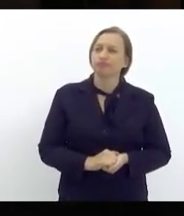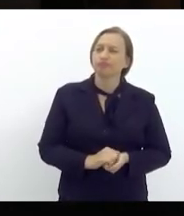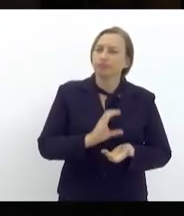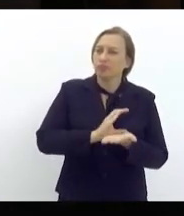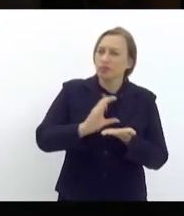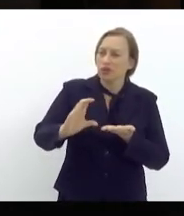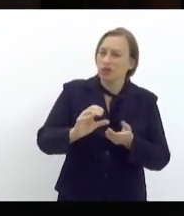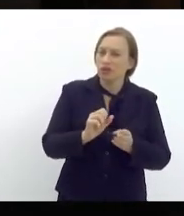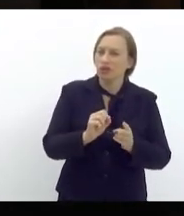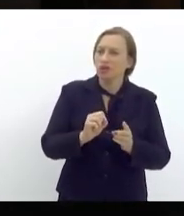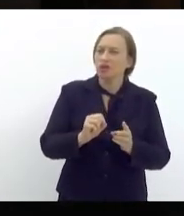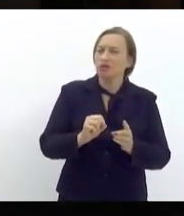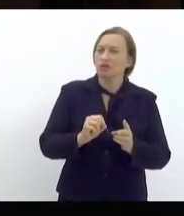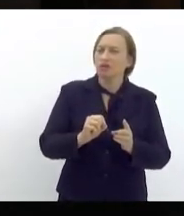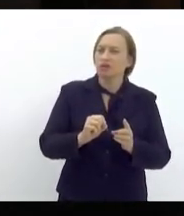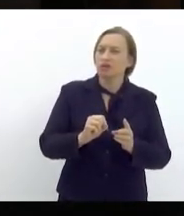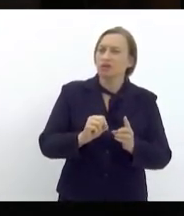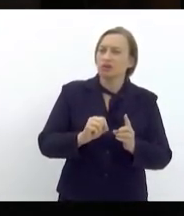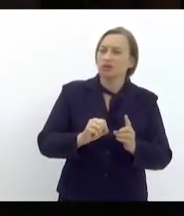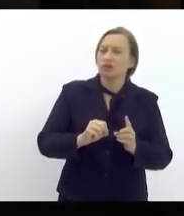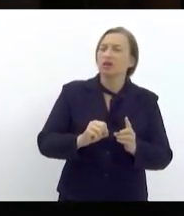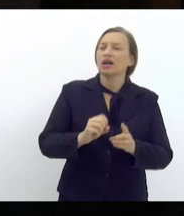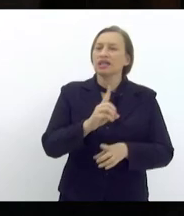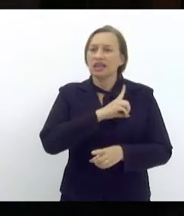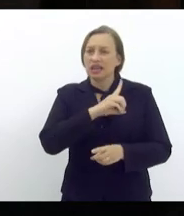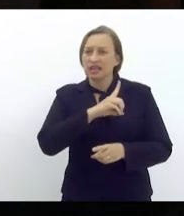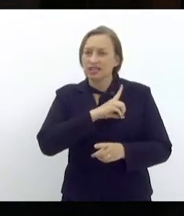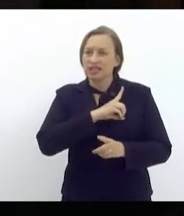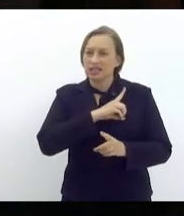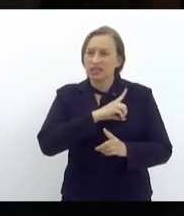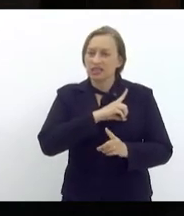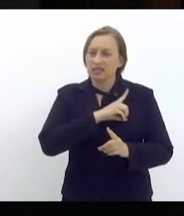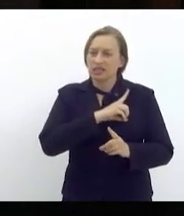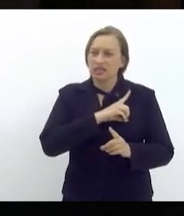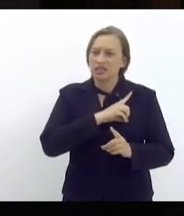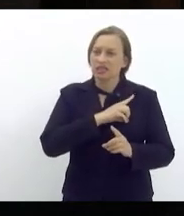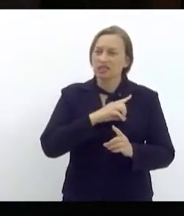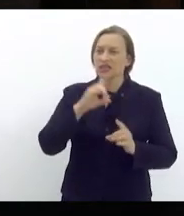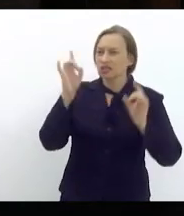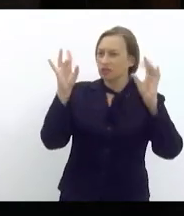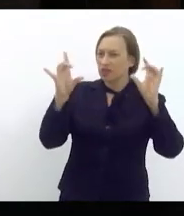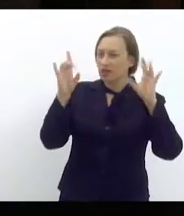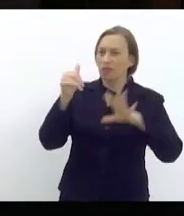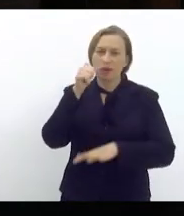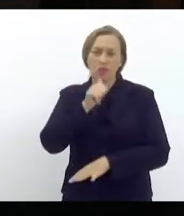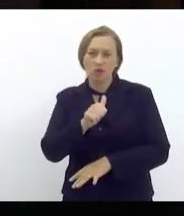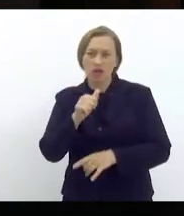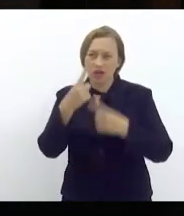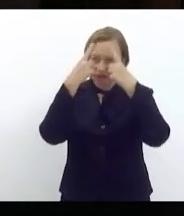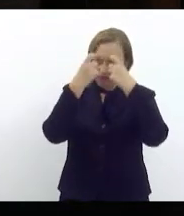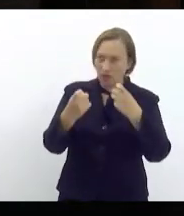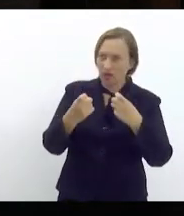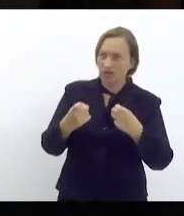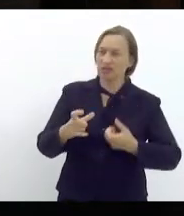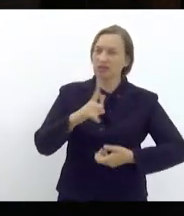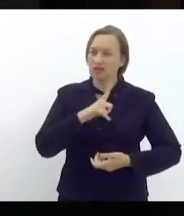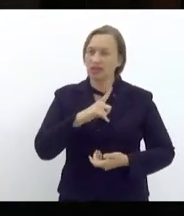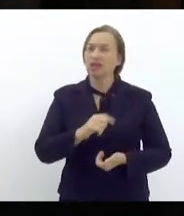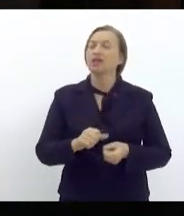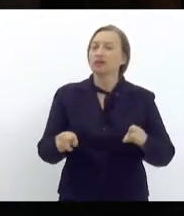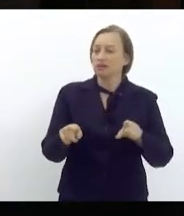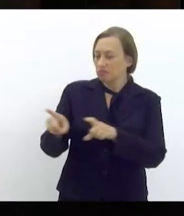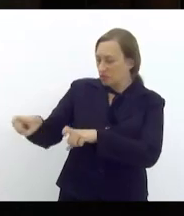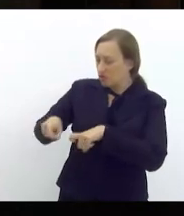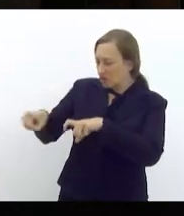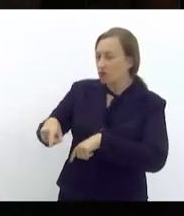ampliação das delegacias especializadas no atendimento a mulheres vítimas de violência principalmente no interior a emenda que